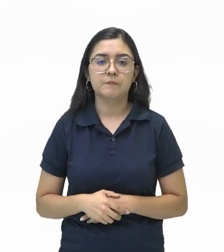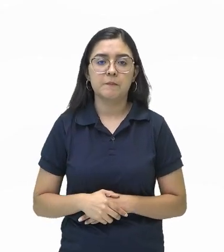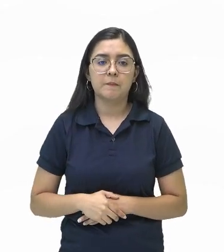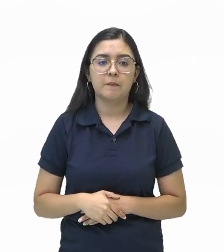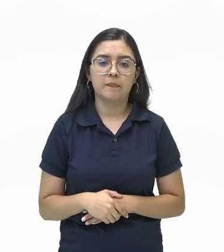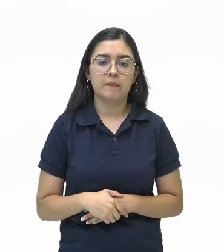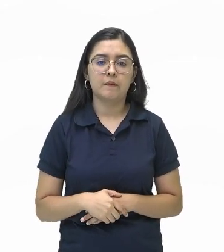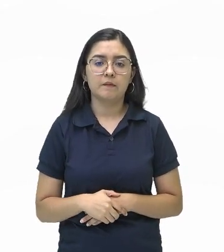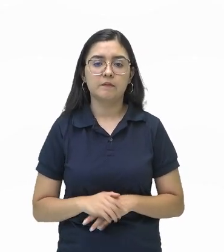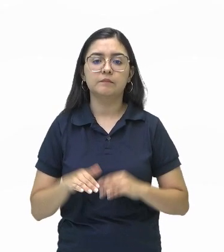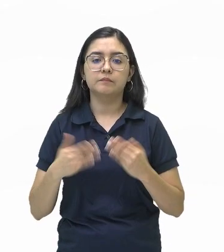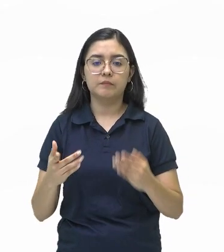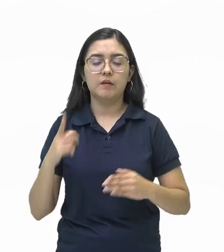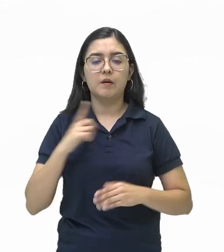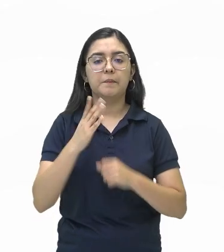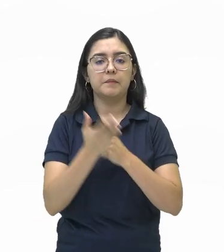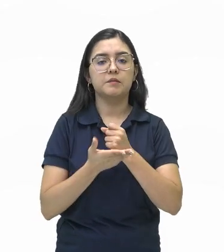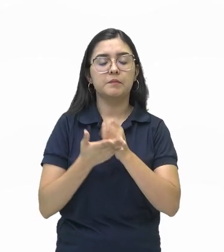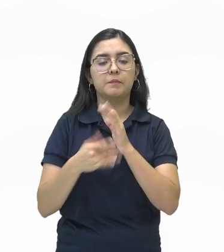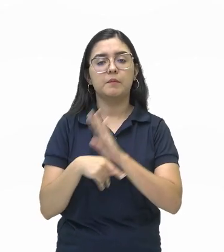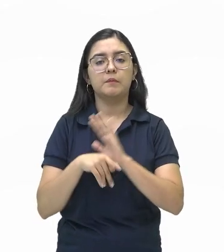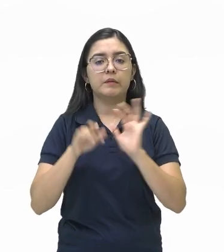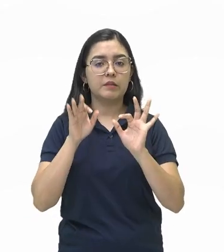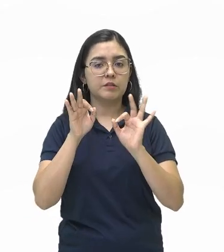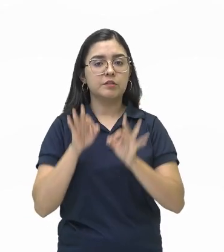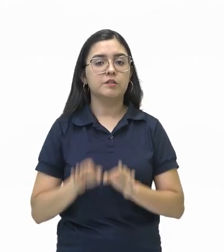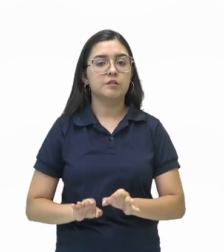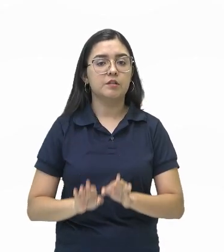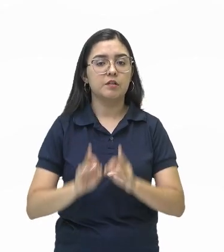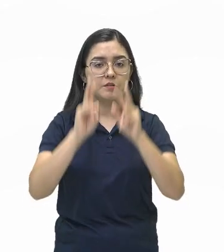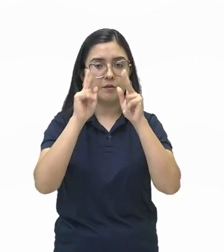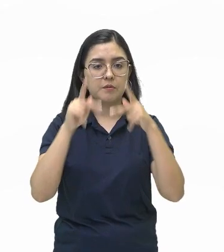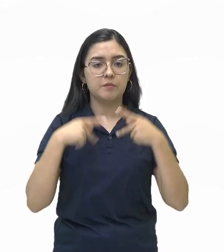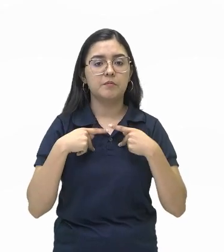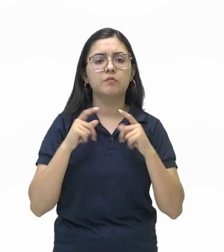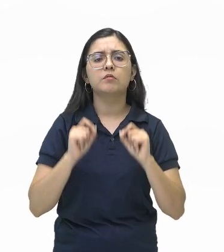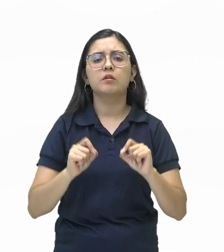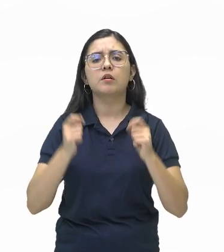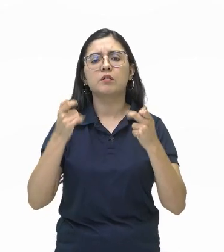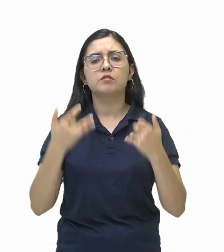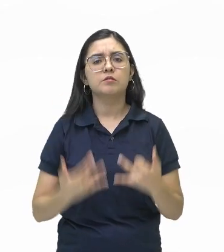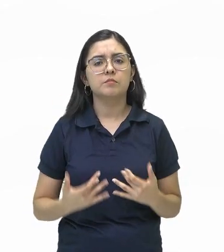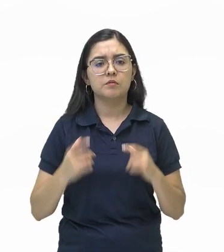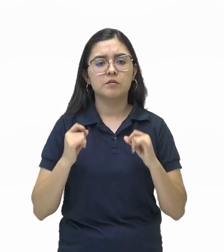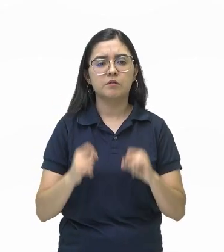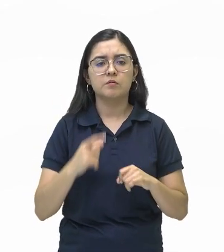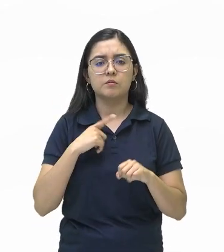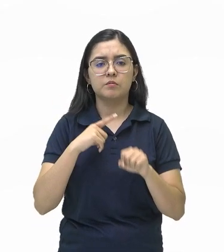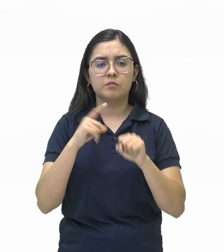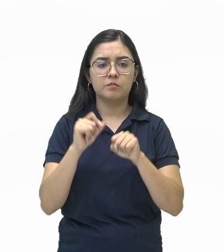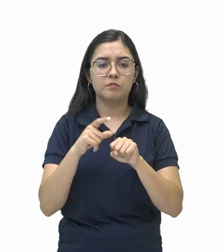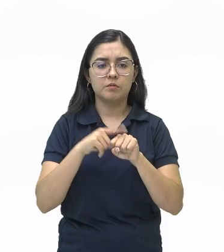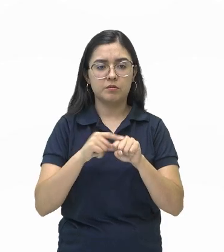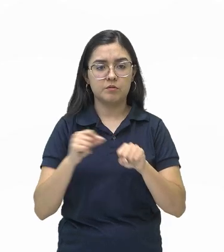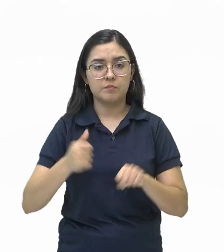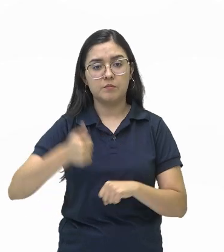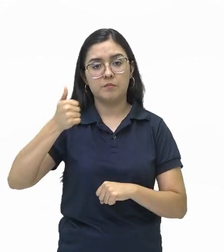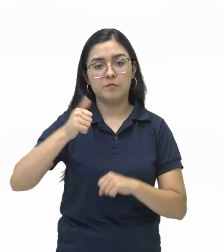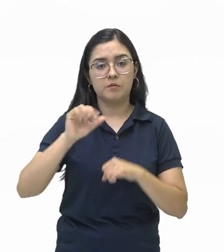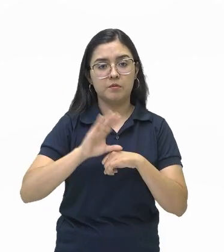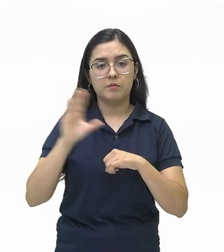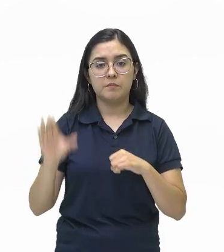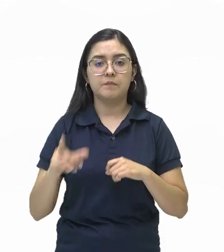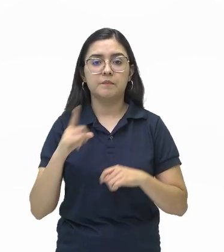Lá está o princípio da dignidade humana. Olha só, o que diz o artigo 1º da nossa Constituição? Diz assim, olha: